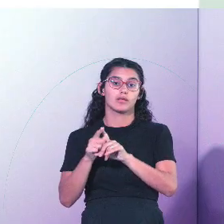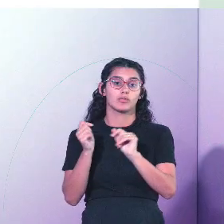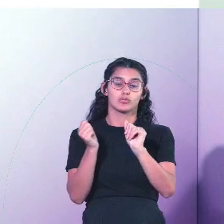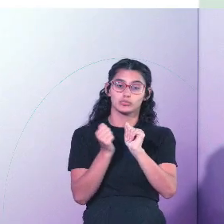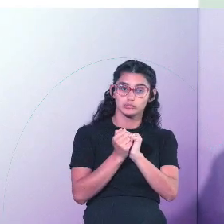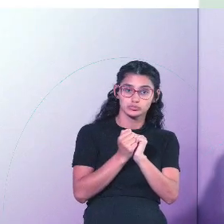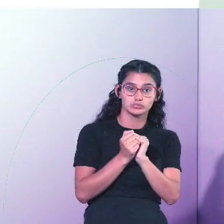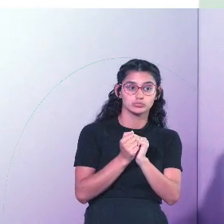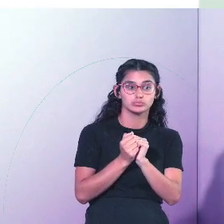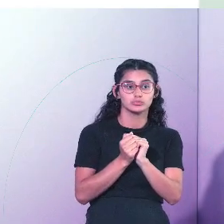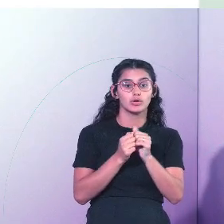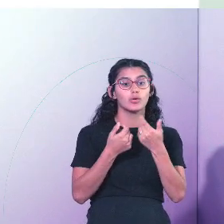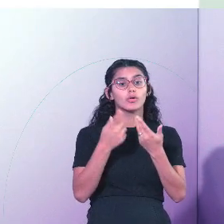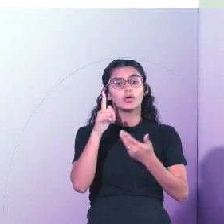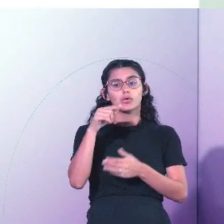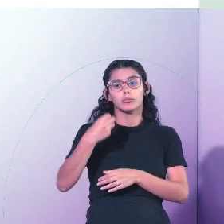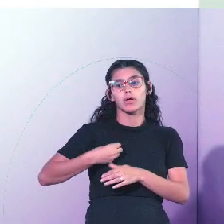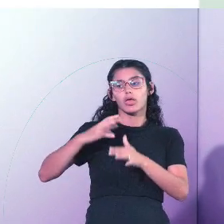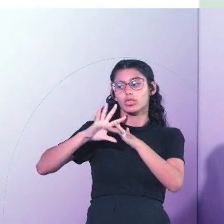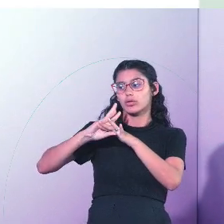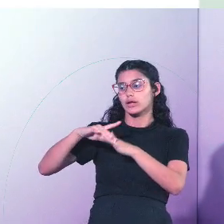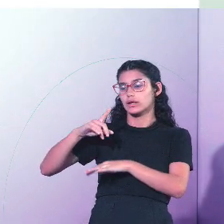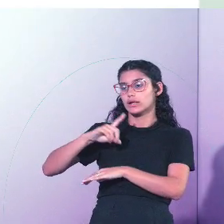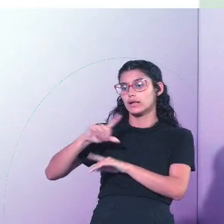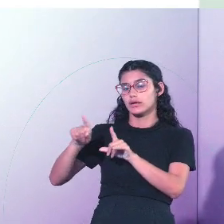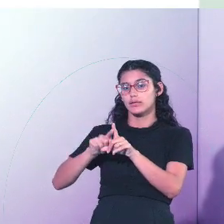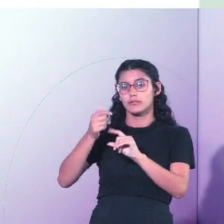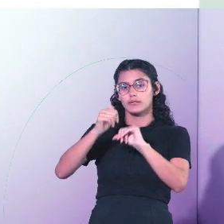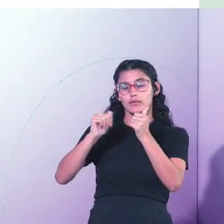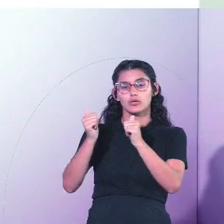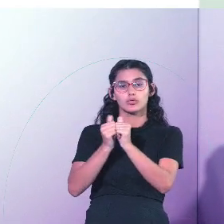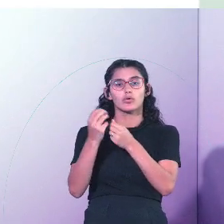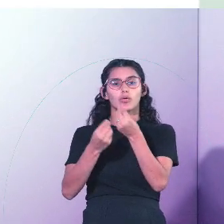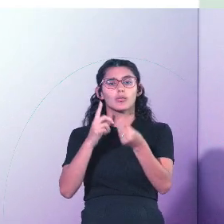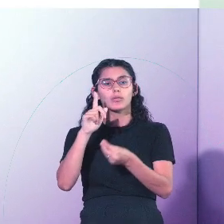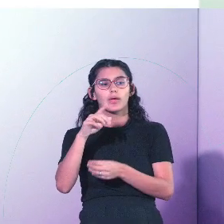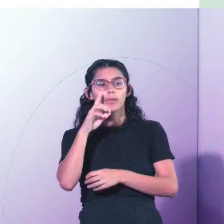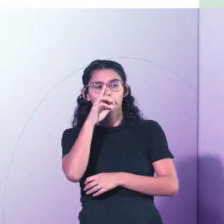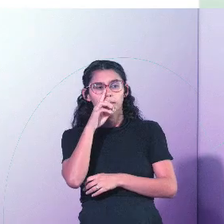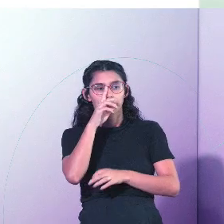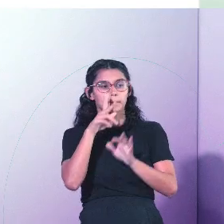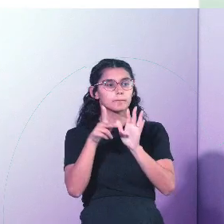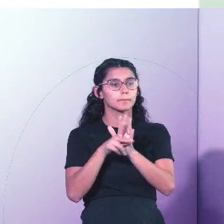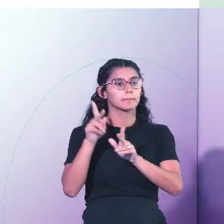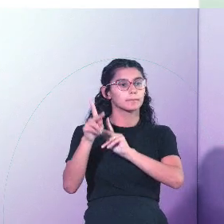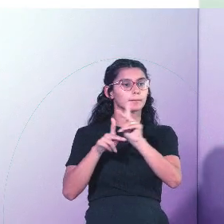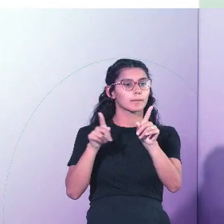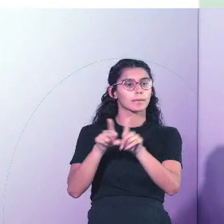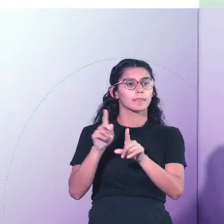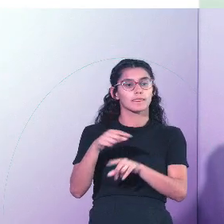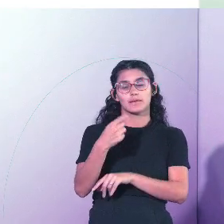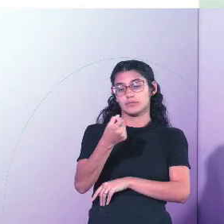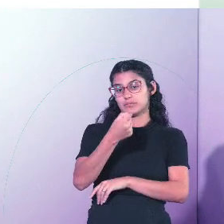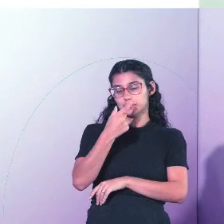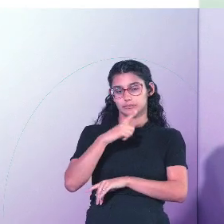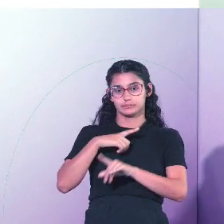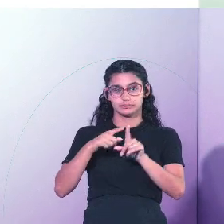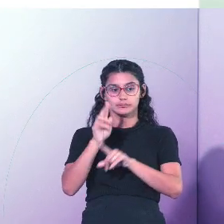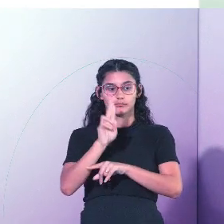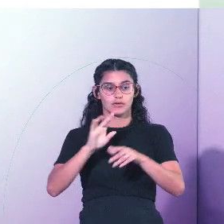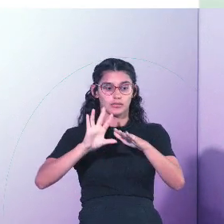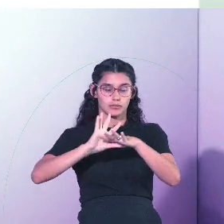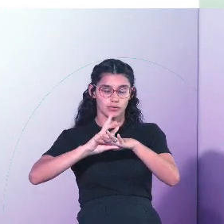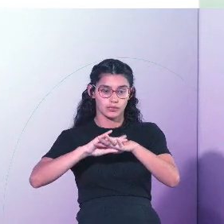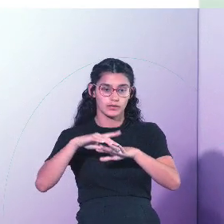clínica. Quanto que aquela doença que eu estou analisando ali, quanto que ela é grave sobre a população indicada? Então, quando eu pego, por exemplo, uma doença